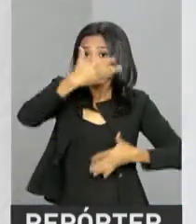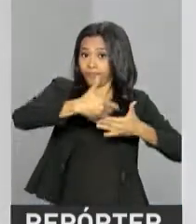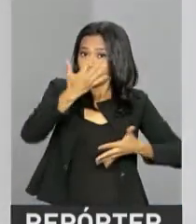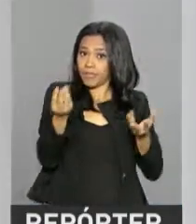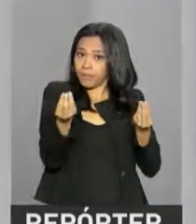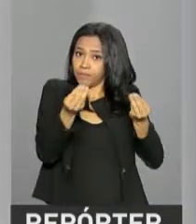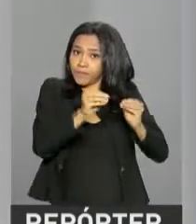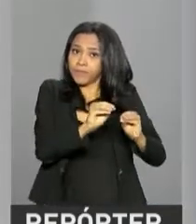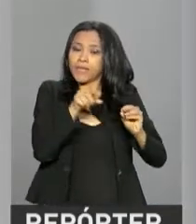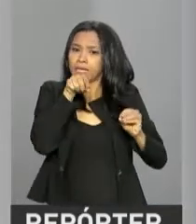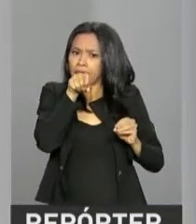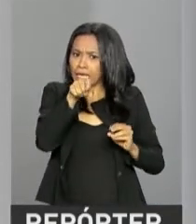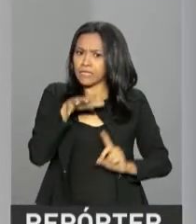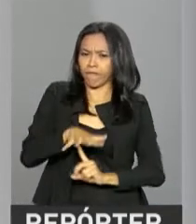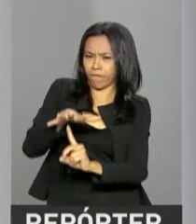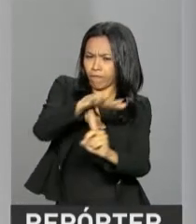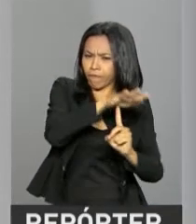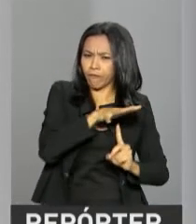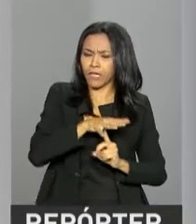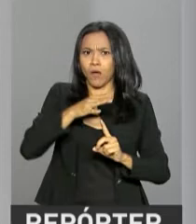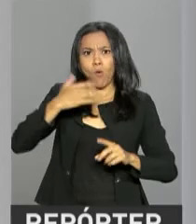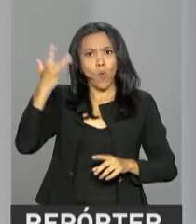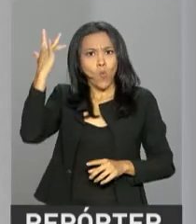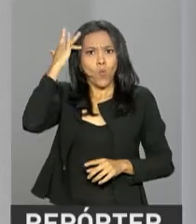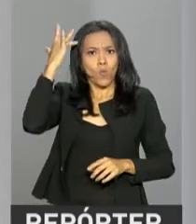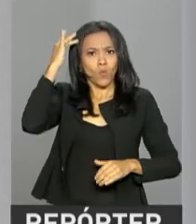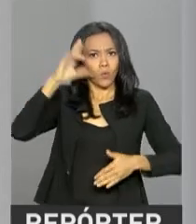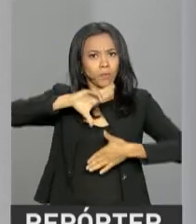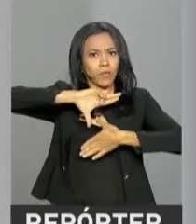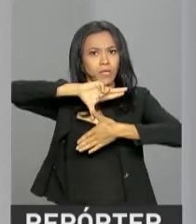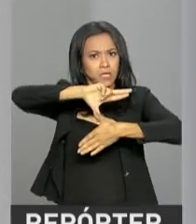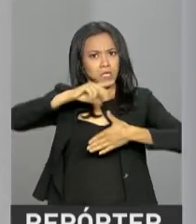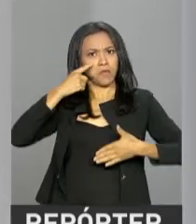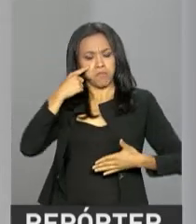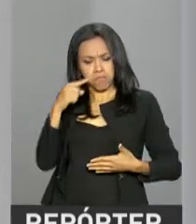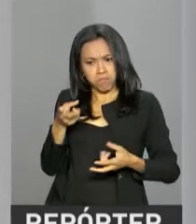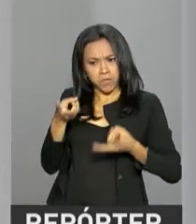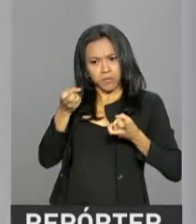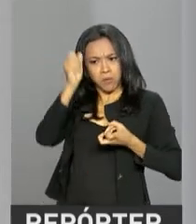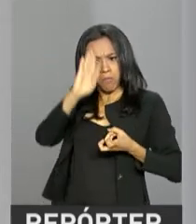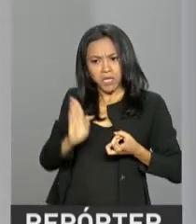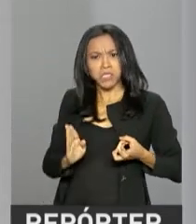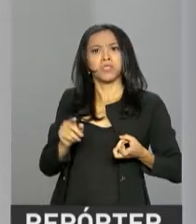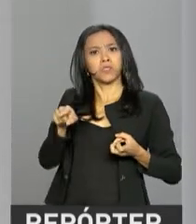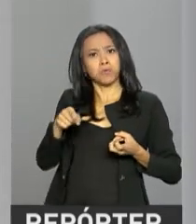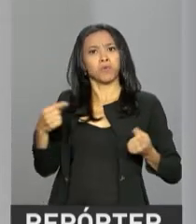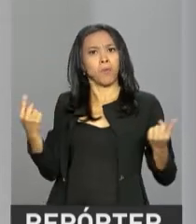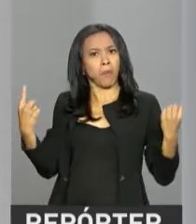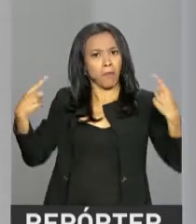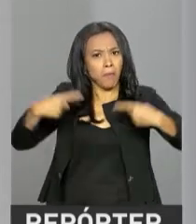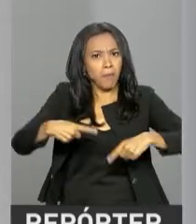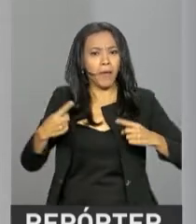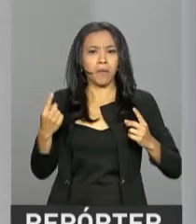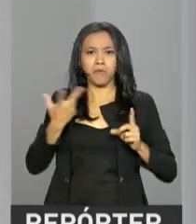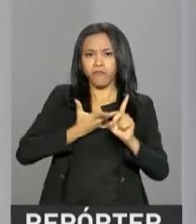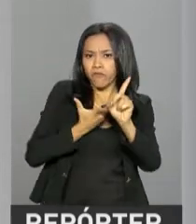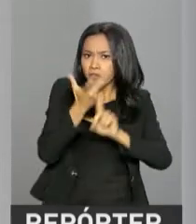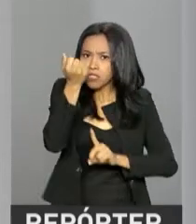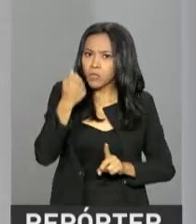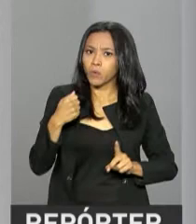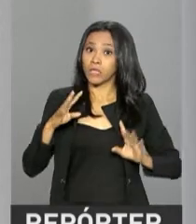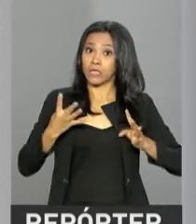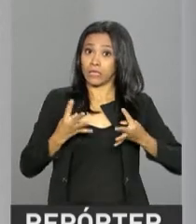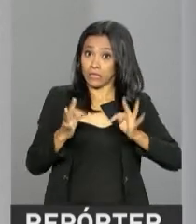maior feira de tecnologia agrícola da América Latina, testemunhou um Brasil competitivo, vencedor e com tecnologia de ponta. O